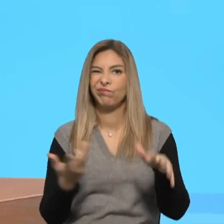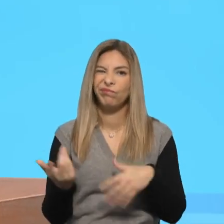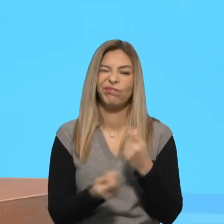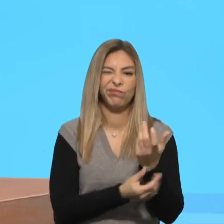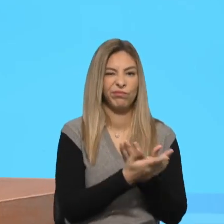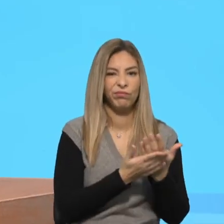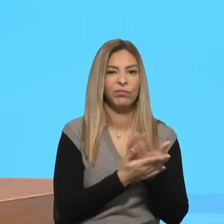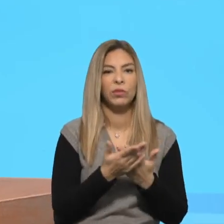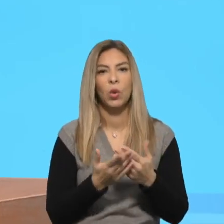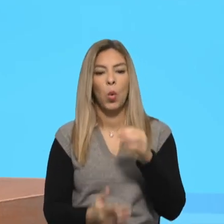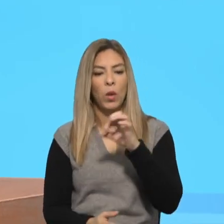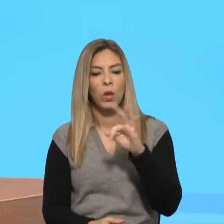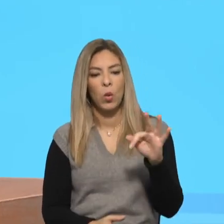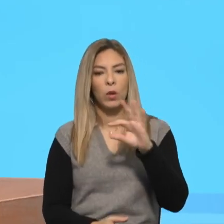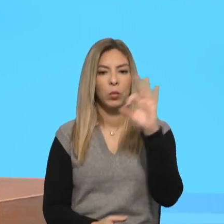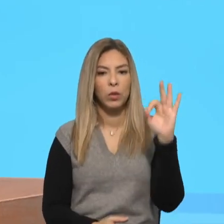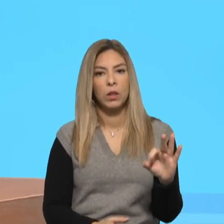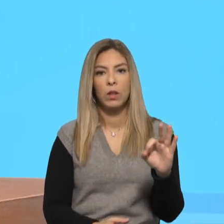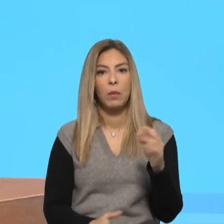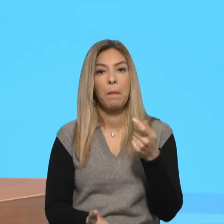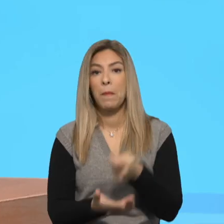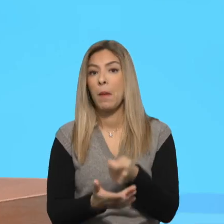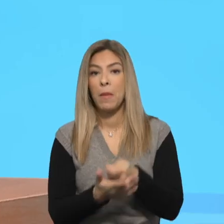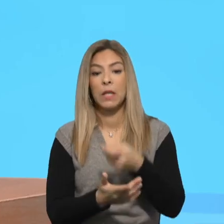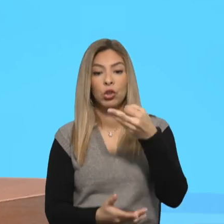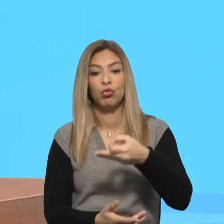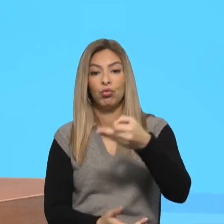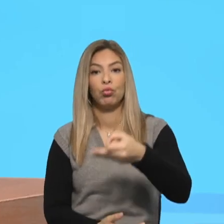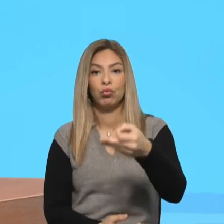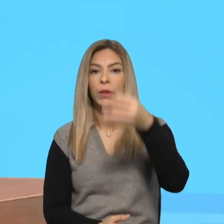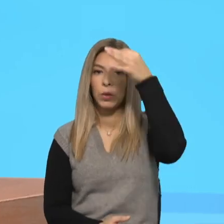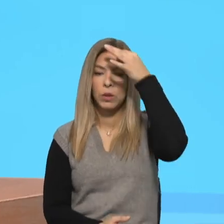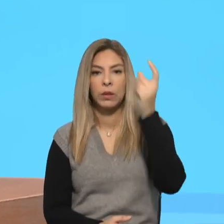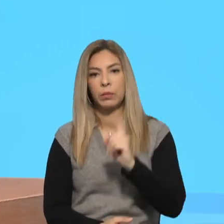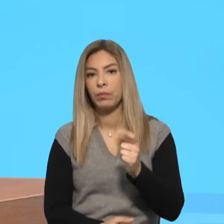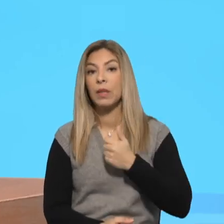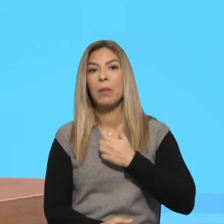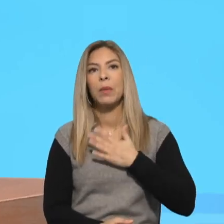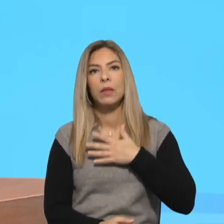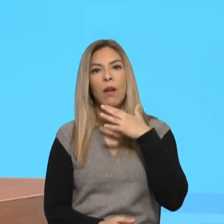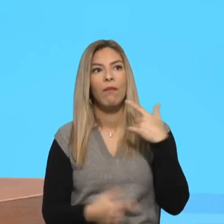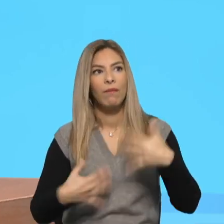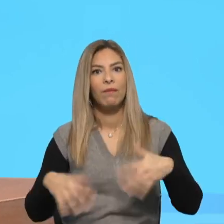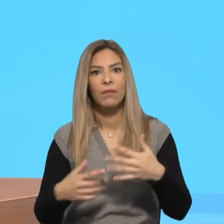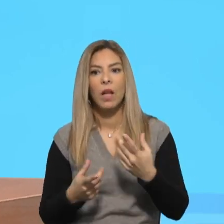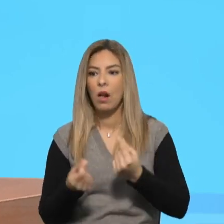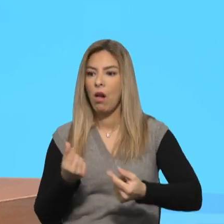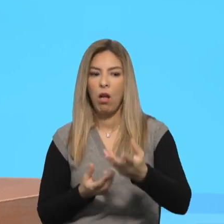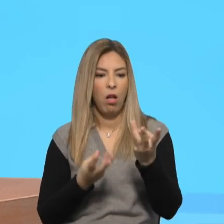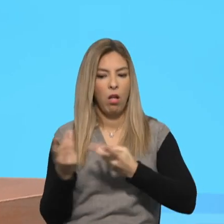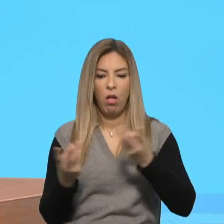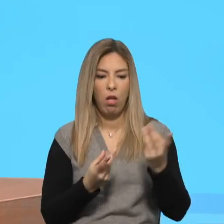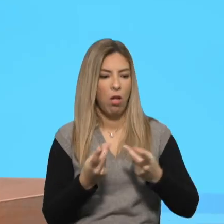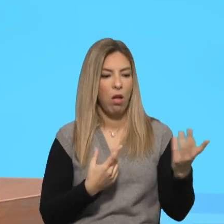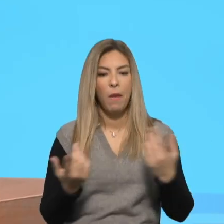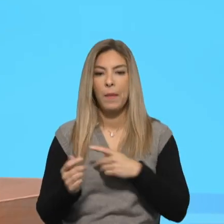que é 84% das empresas não pagam no prazo, e, portanto, as empresas estão sempre aflitas com a tesouraria, porque não há um